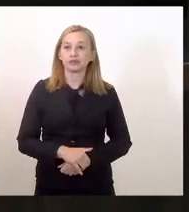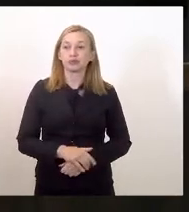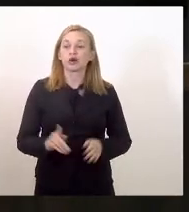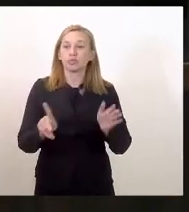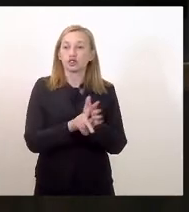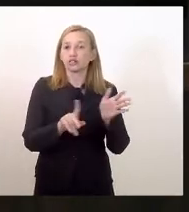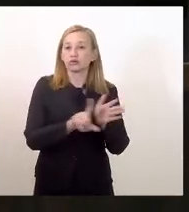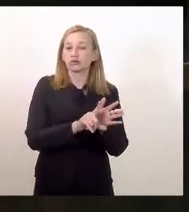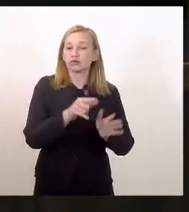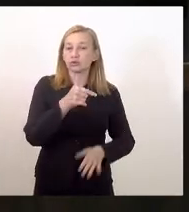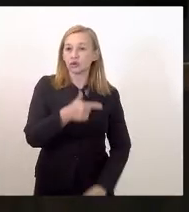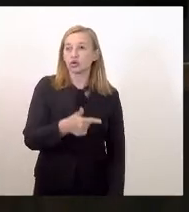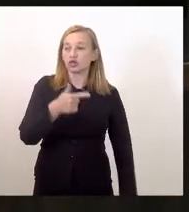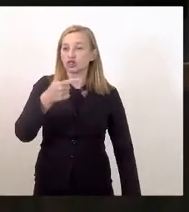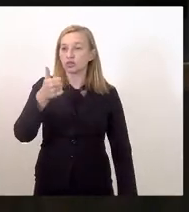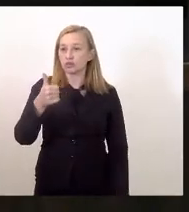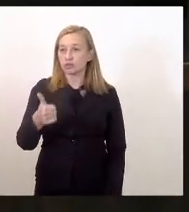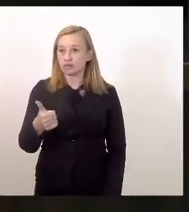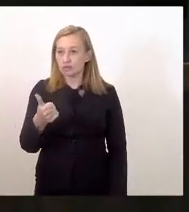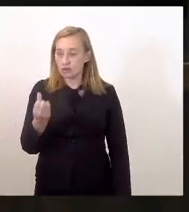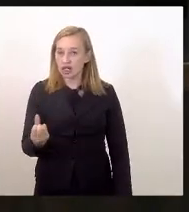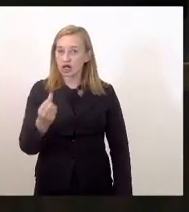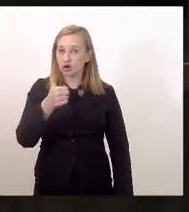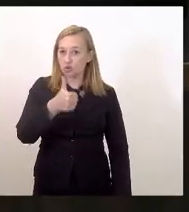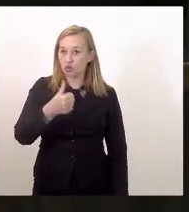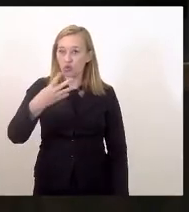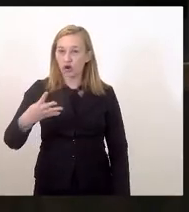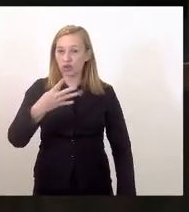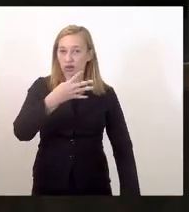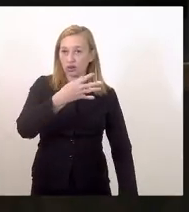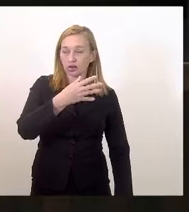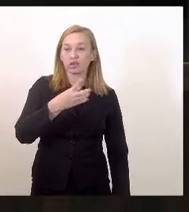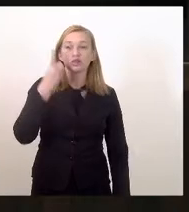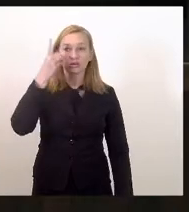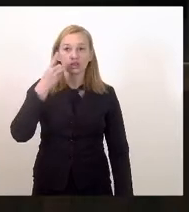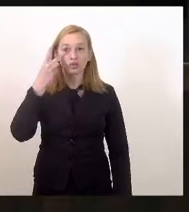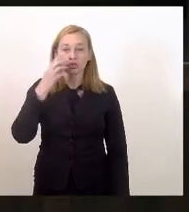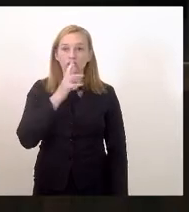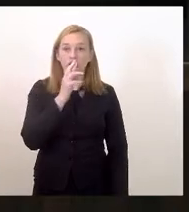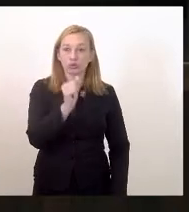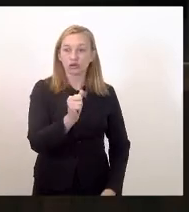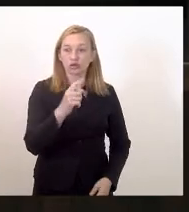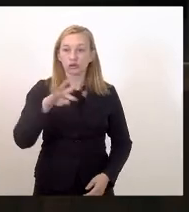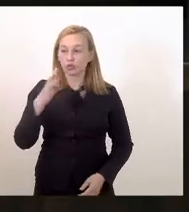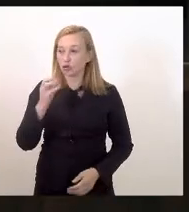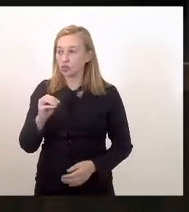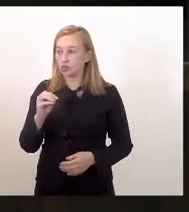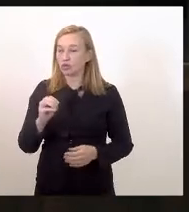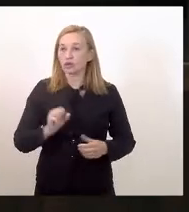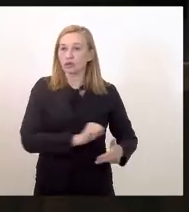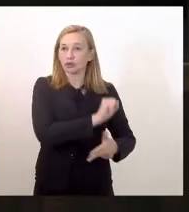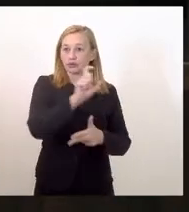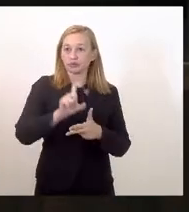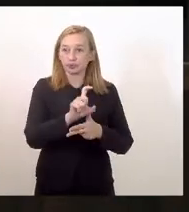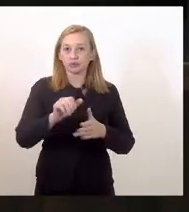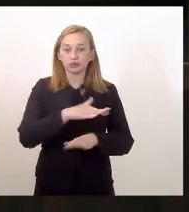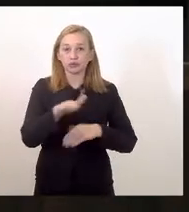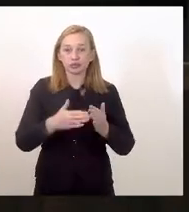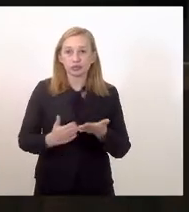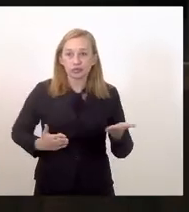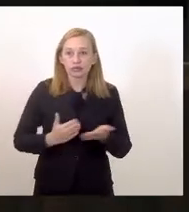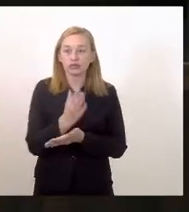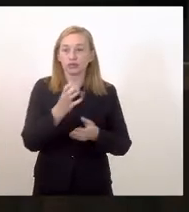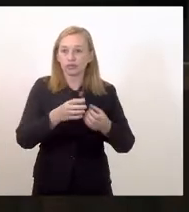Projeto de Lei 2614 de 20, de autoria do deputado Rodrigo Amorim e Bruno Dauari, que autoriza o Poder Executivo a convocar todos os aprovados no concurso